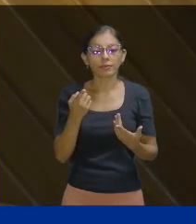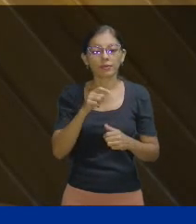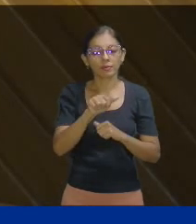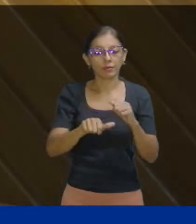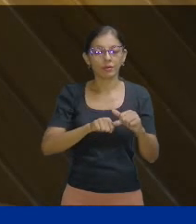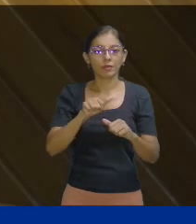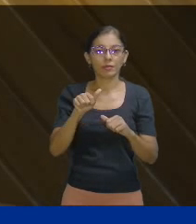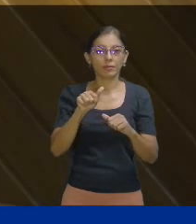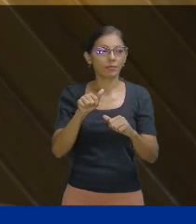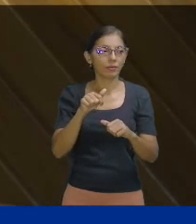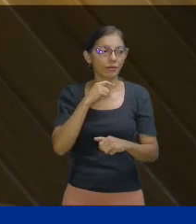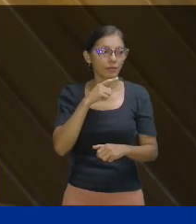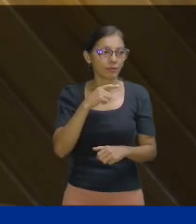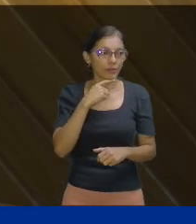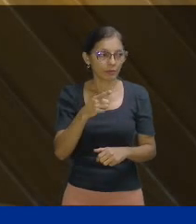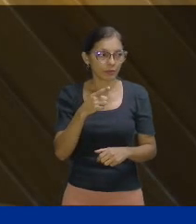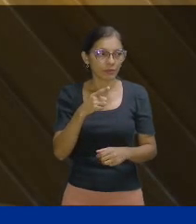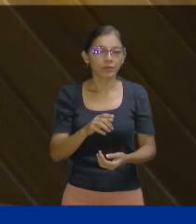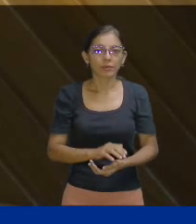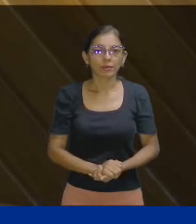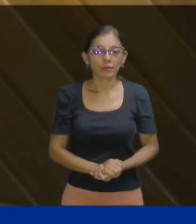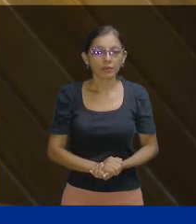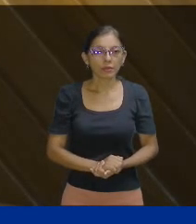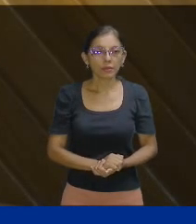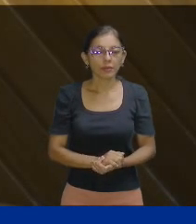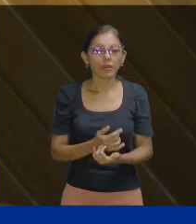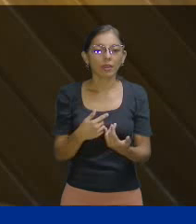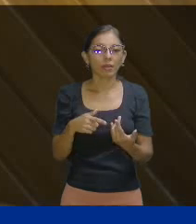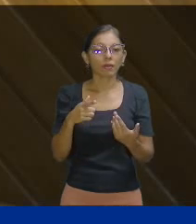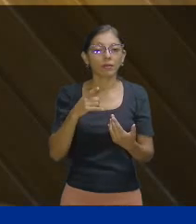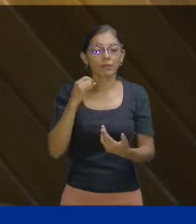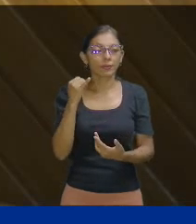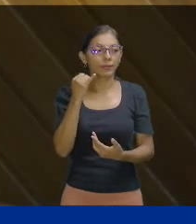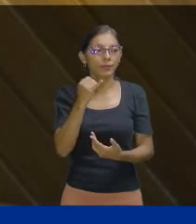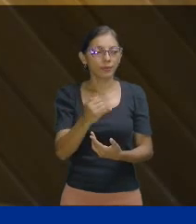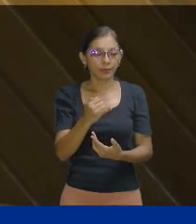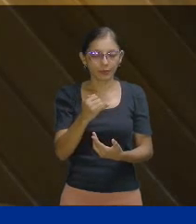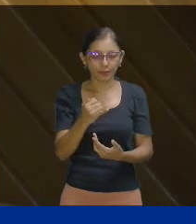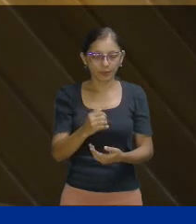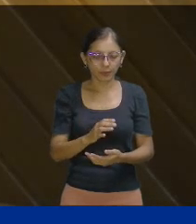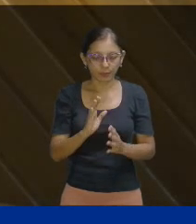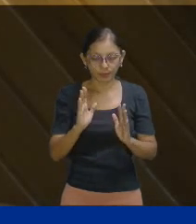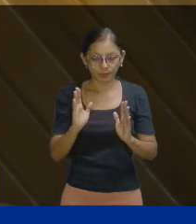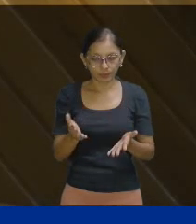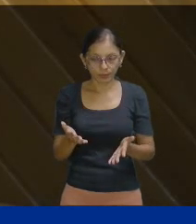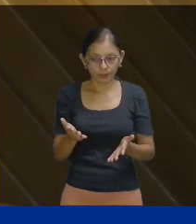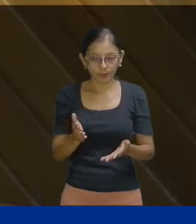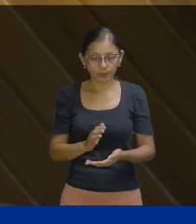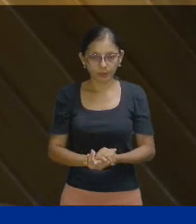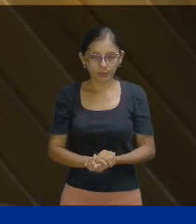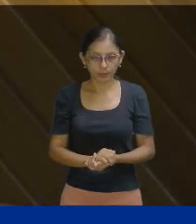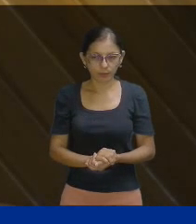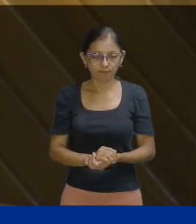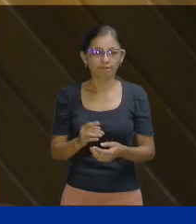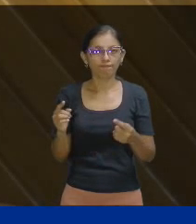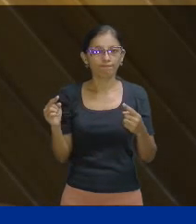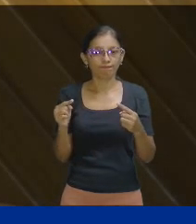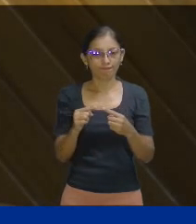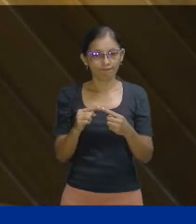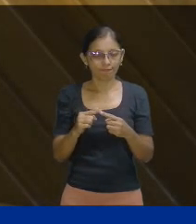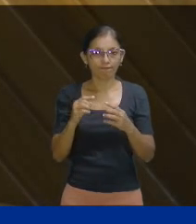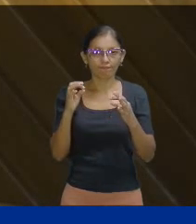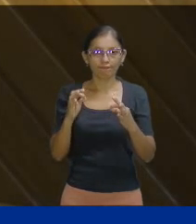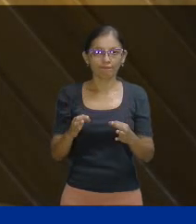nulidade. Intimou-se ao órgão ministerial, o qual informou que a manifestação acerca do mérito já se encontra